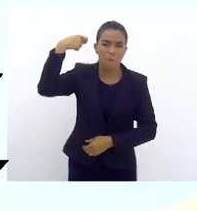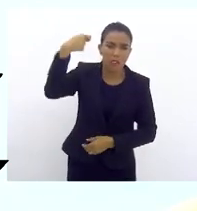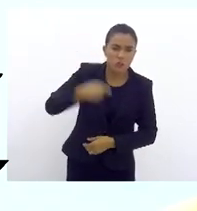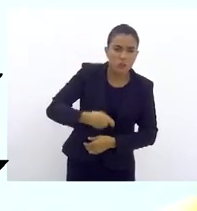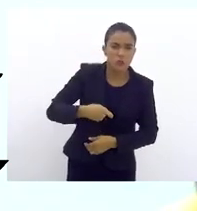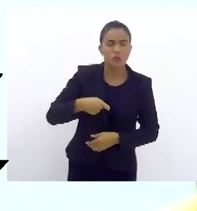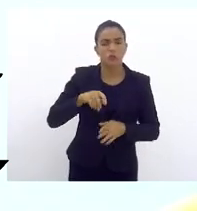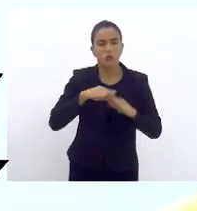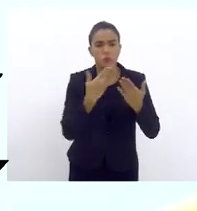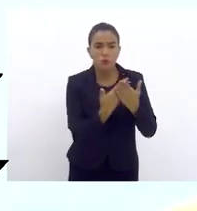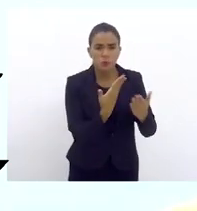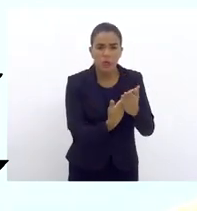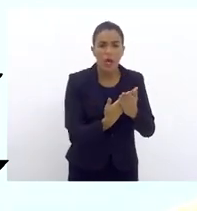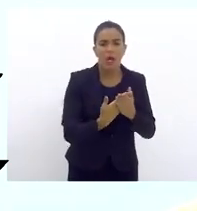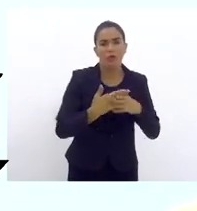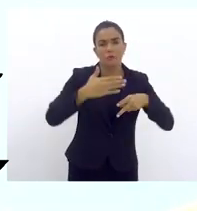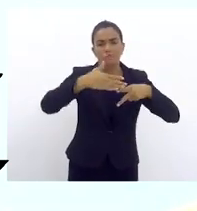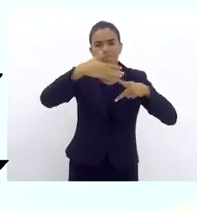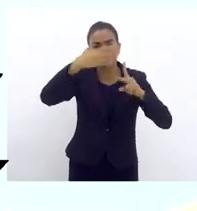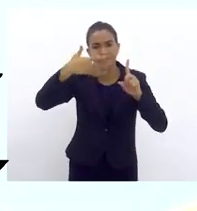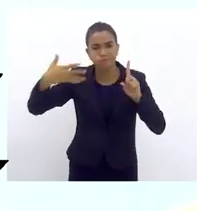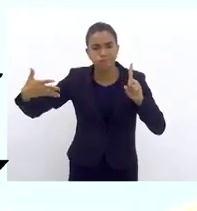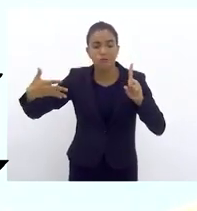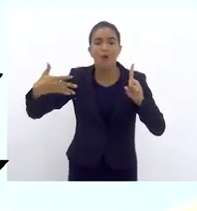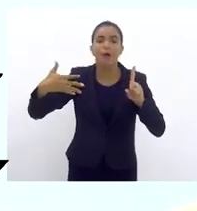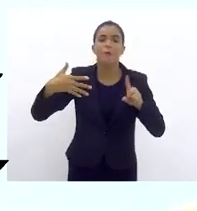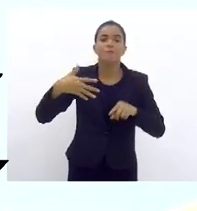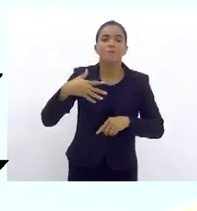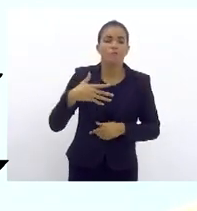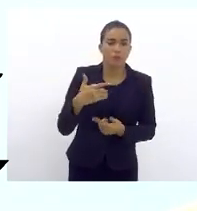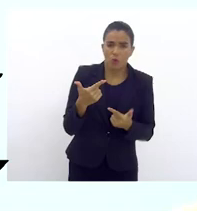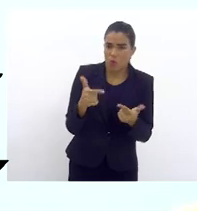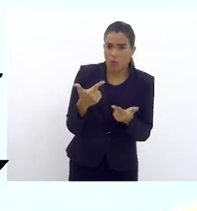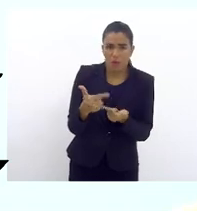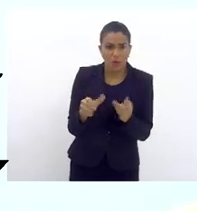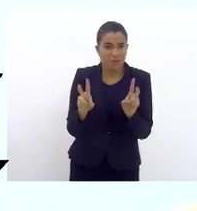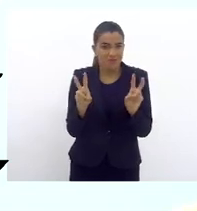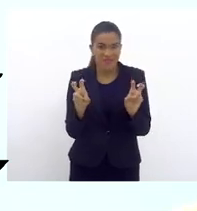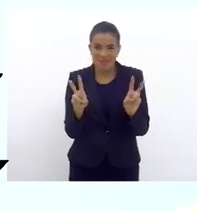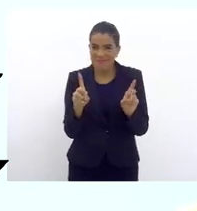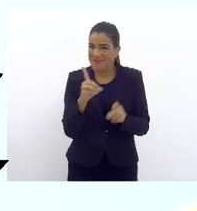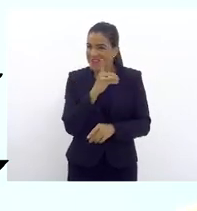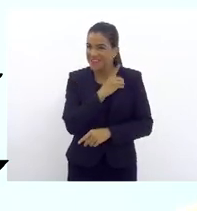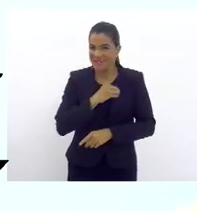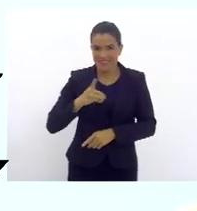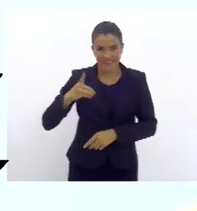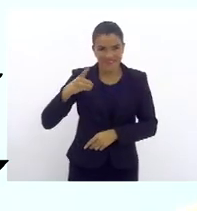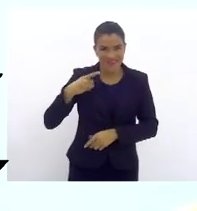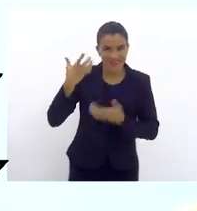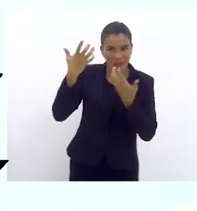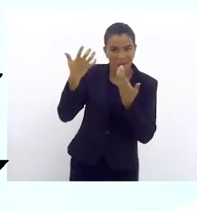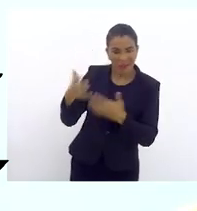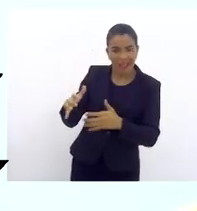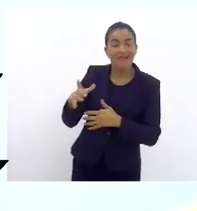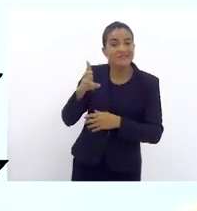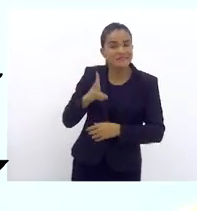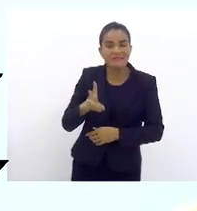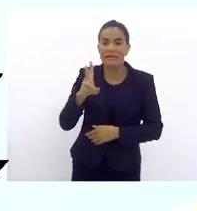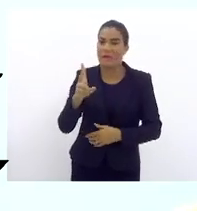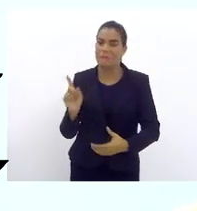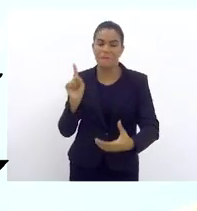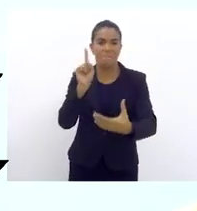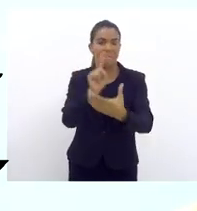dos Estudantes dos lgbts não há tema que a defensoria não esteja presente mais do que isso